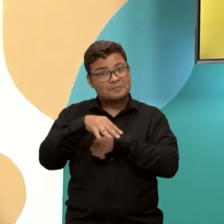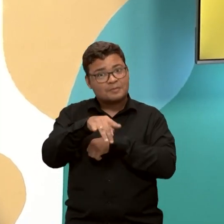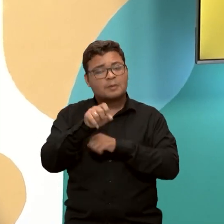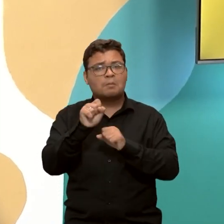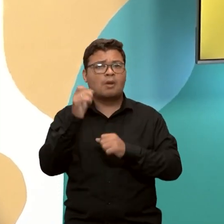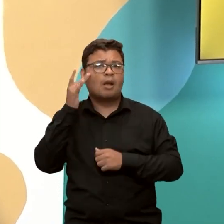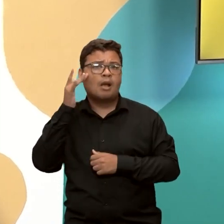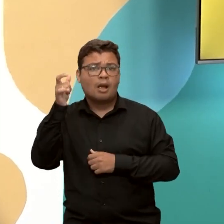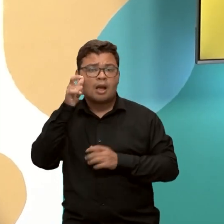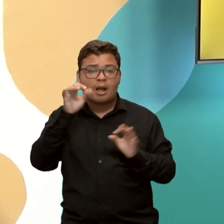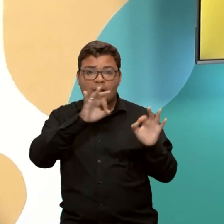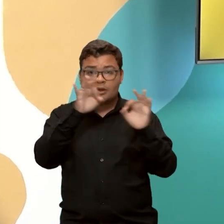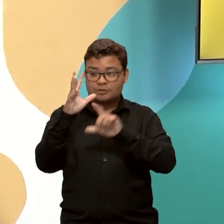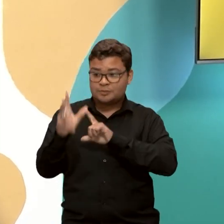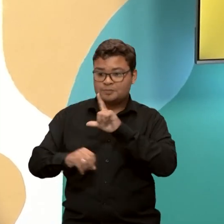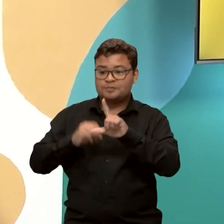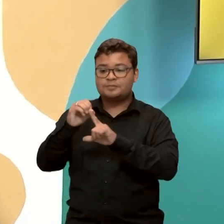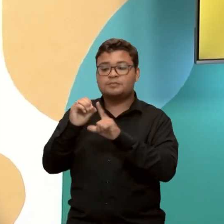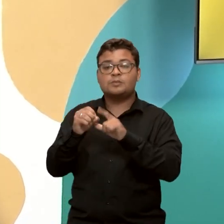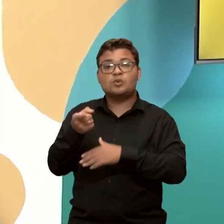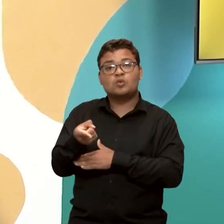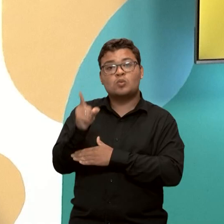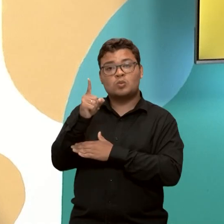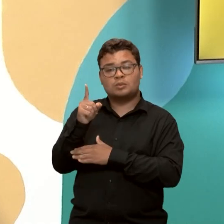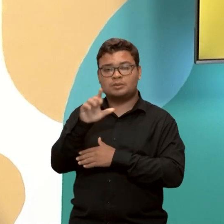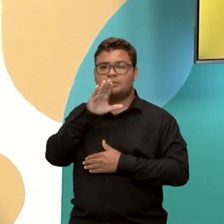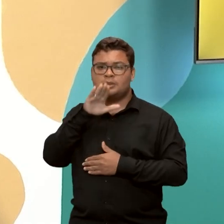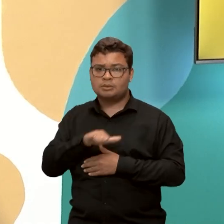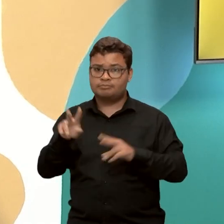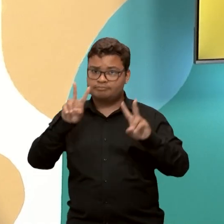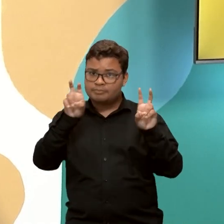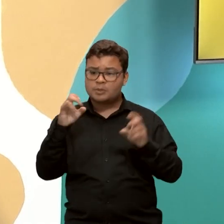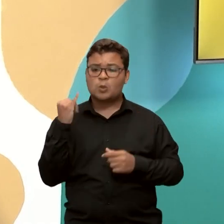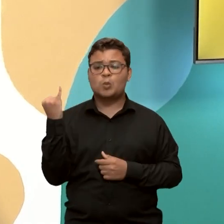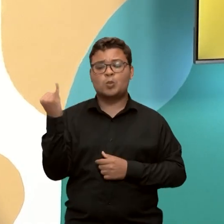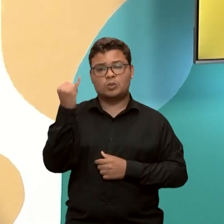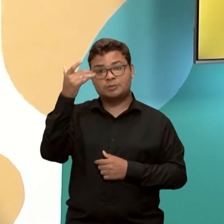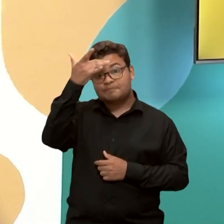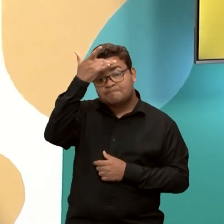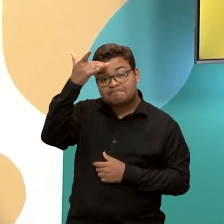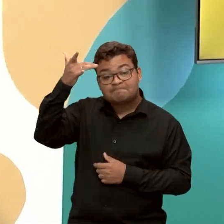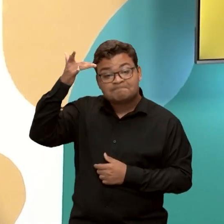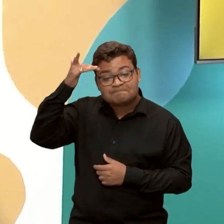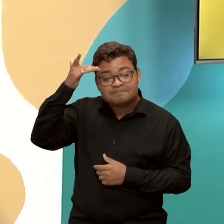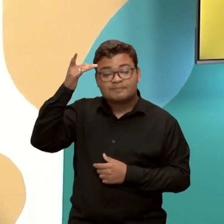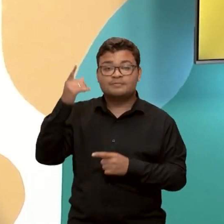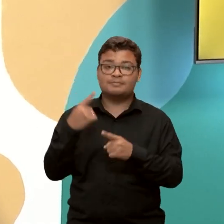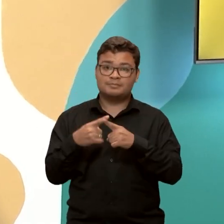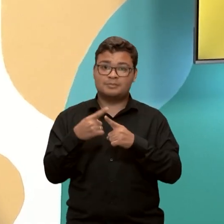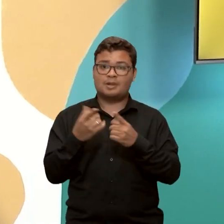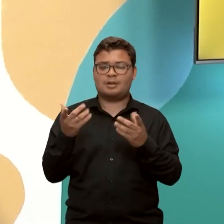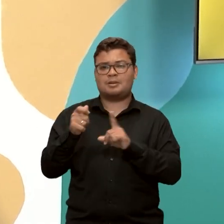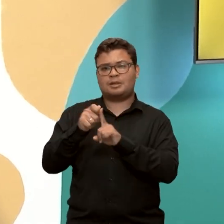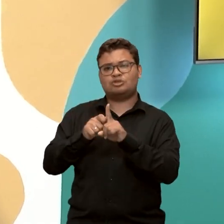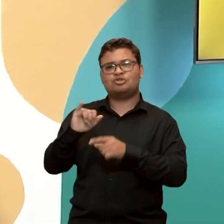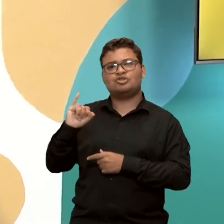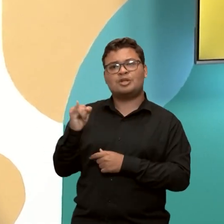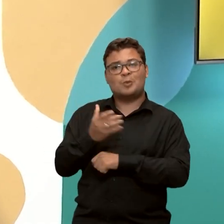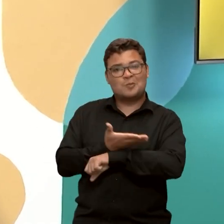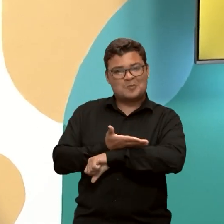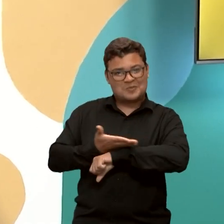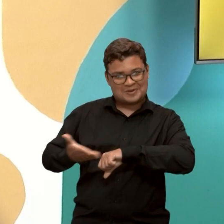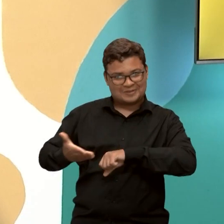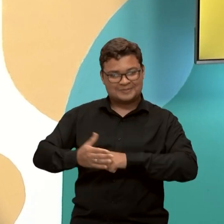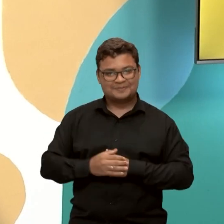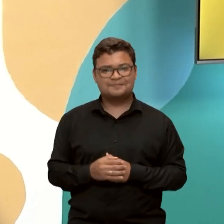para ele e baixa o aplicativo onde você pode assistir a programação ao vivo e também interagir com a gente.